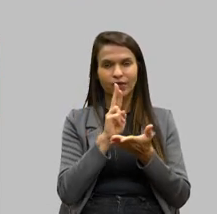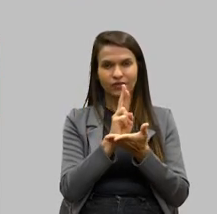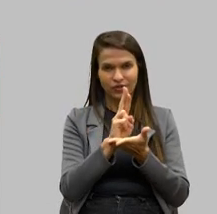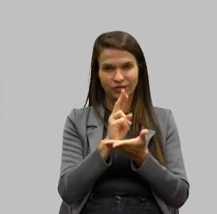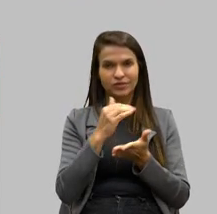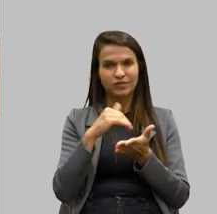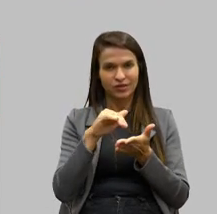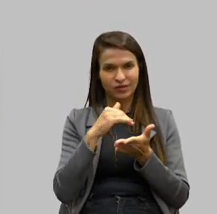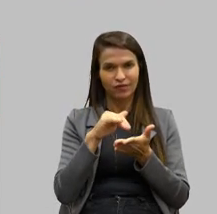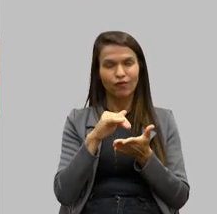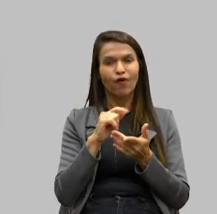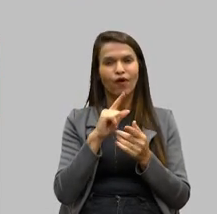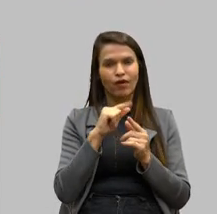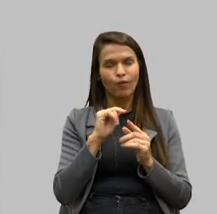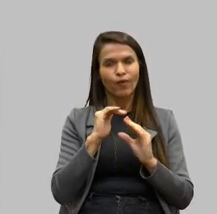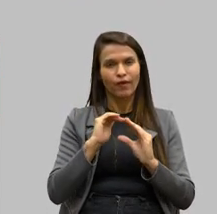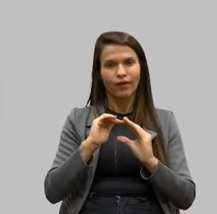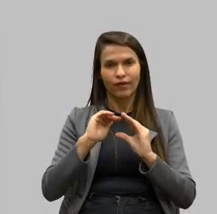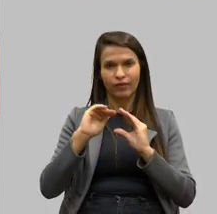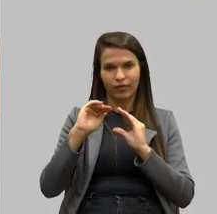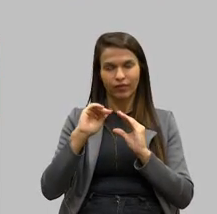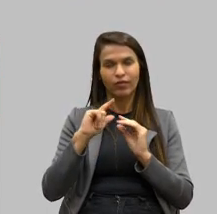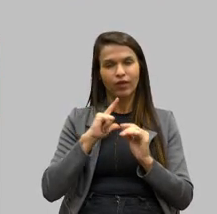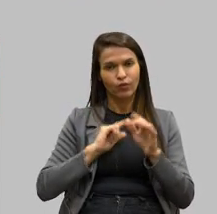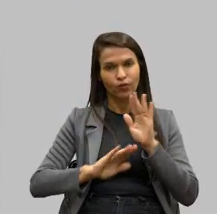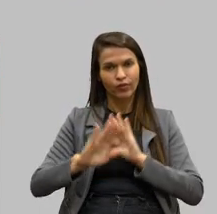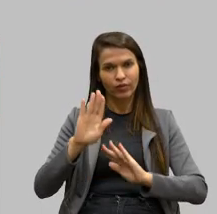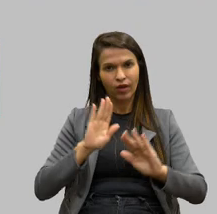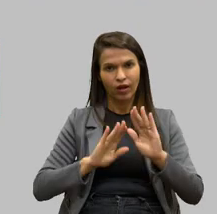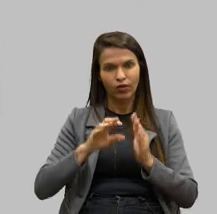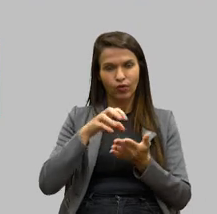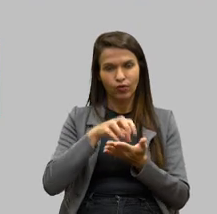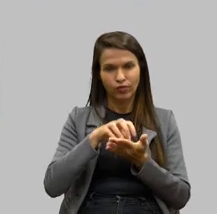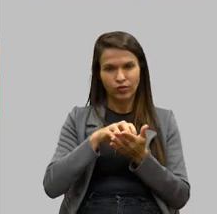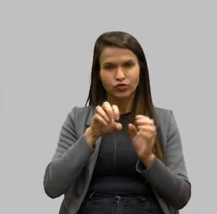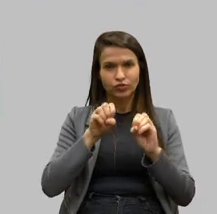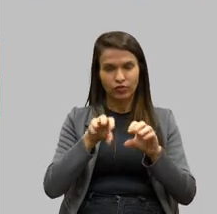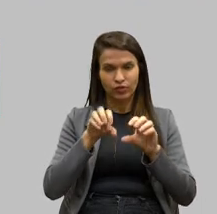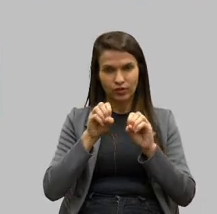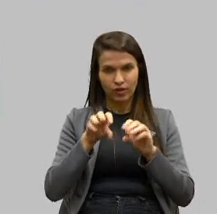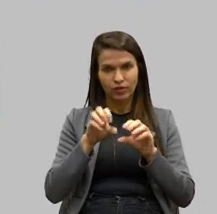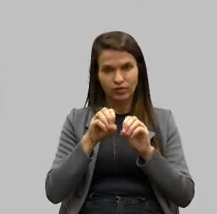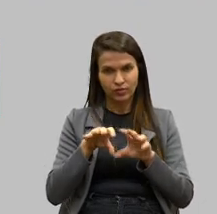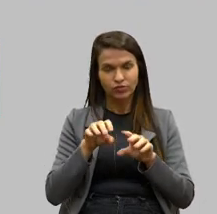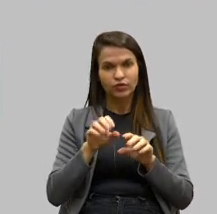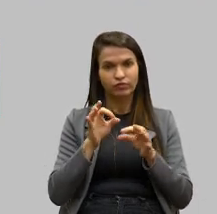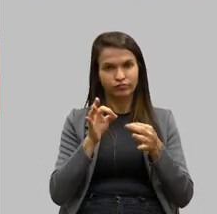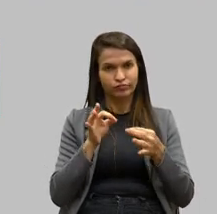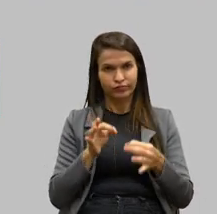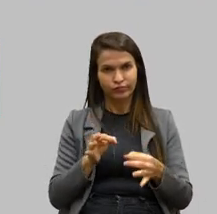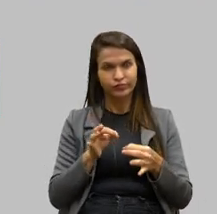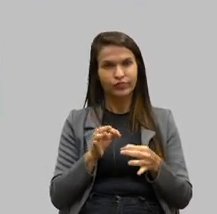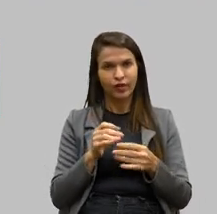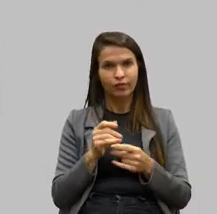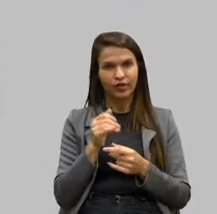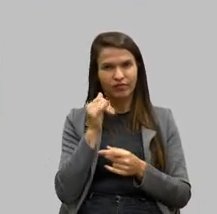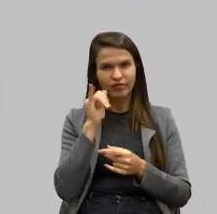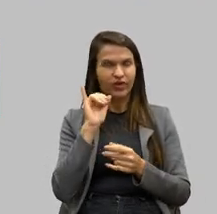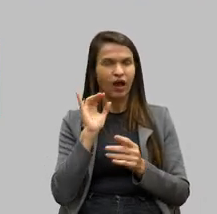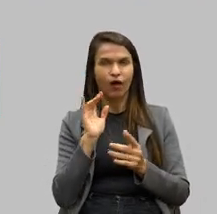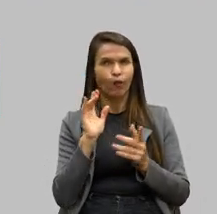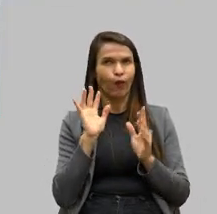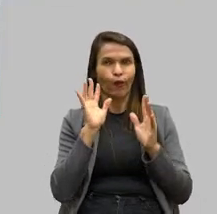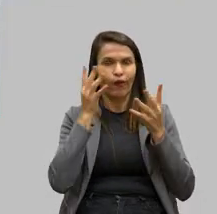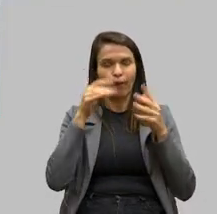que foi um encaminhamento. gente está tendo cuidado na comissão de educação de, exatamente, para não ficar um evento, uma